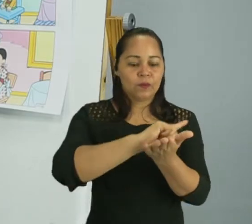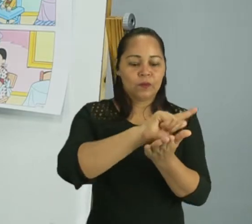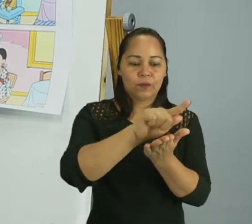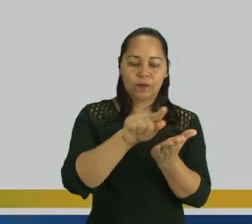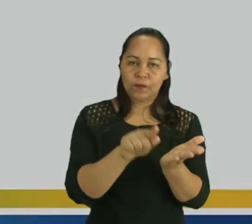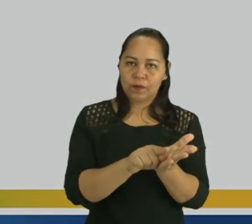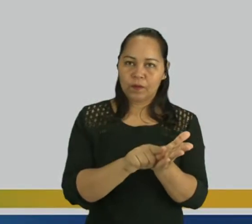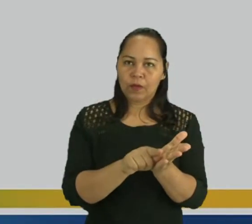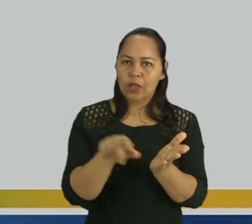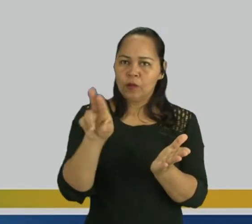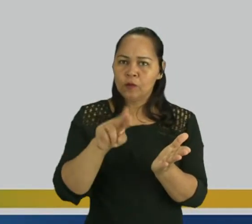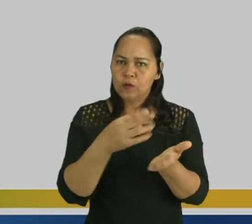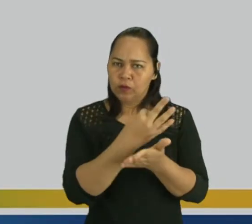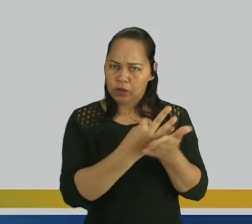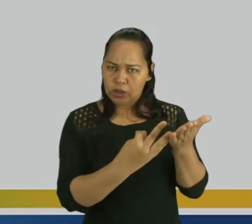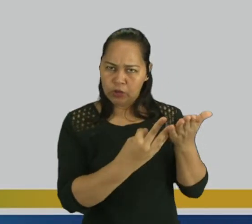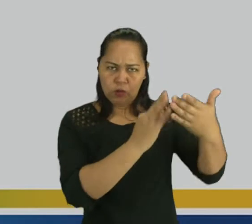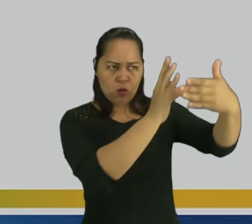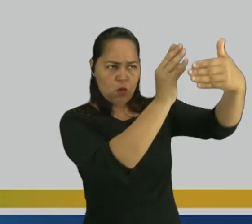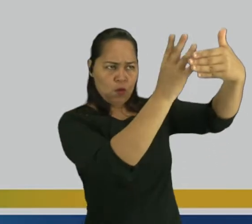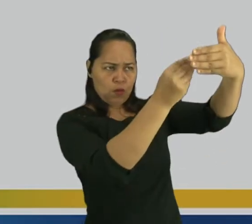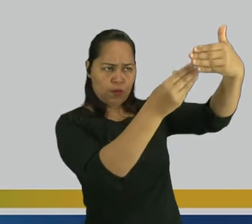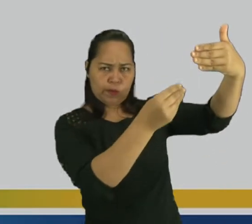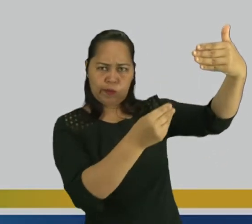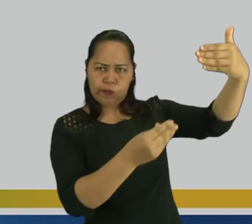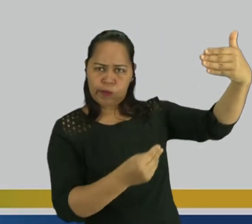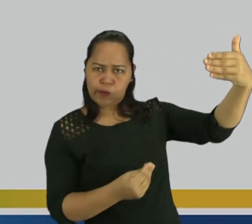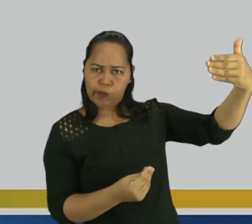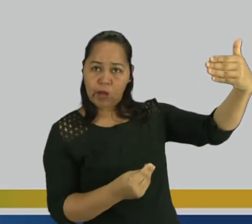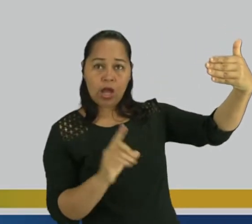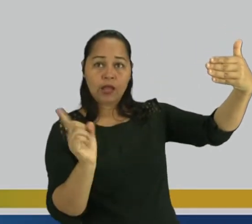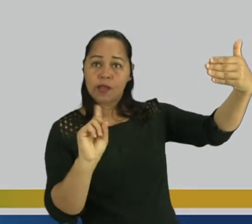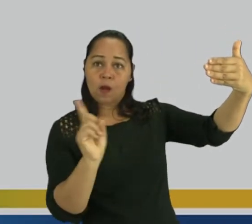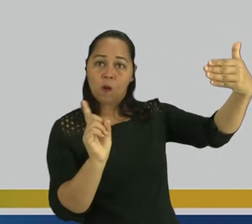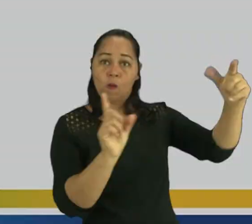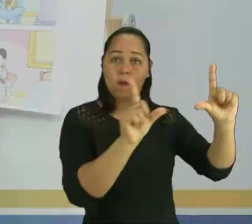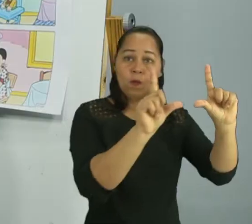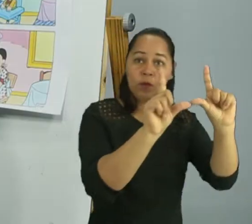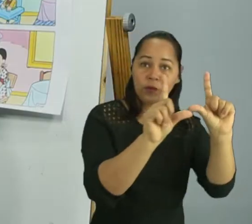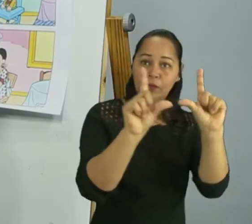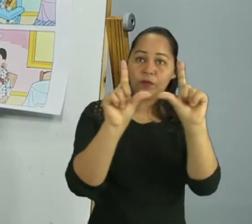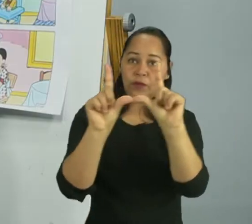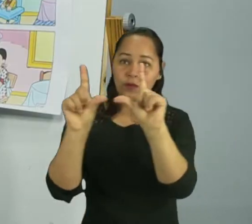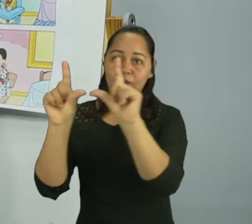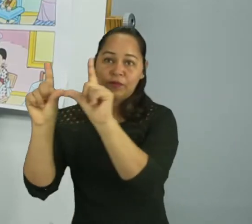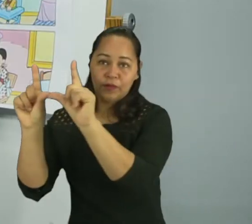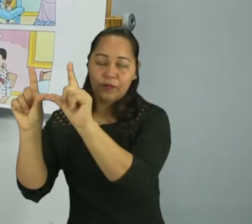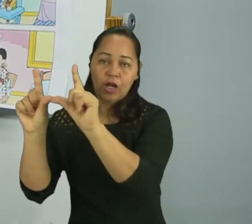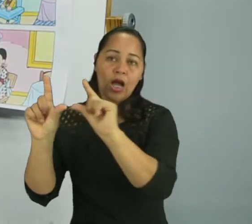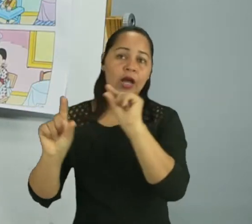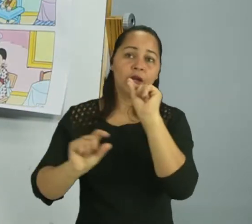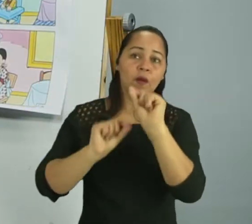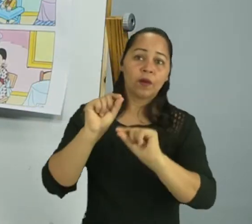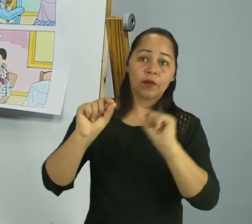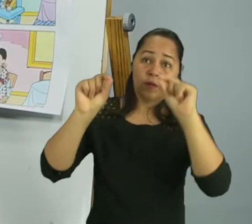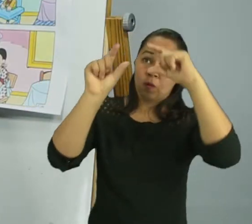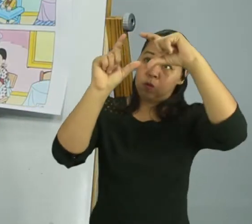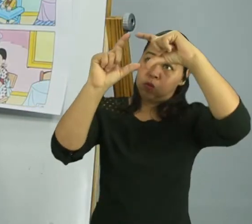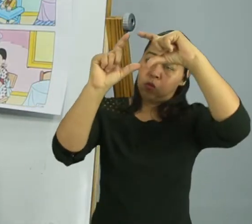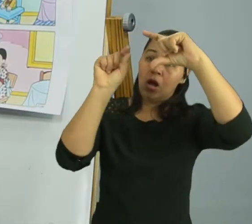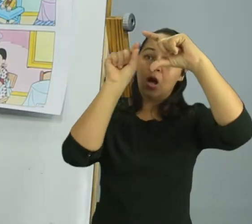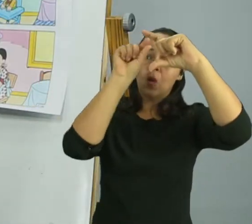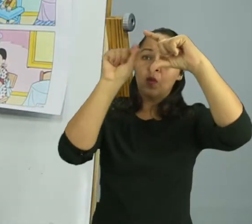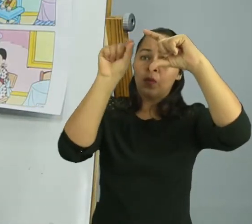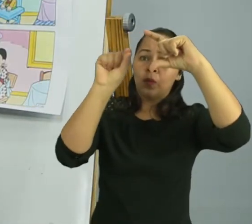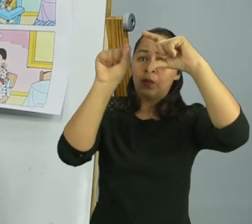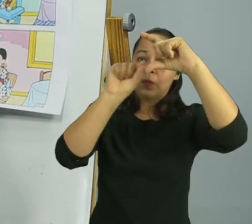de quadros para narrar um fato. Quando fala tirinhas, ela vem o quê? É uma ramificação,